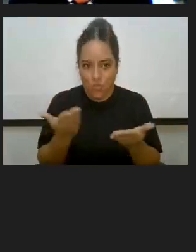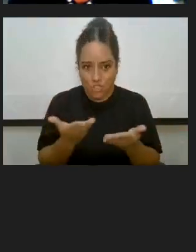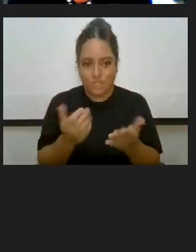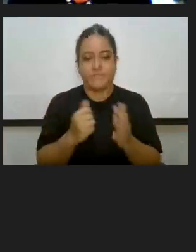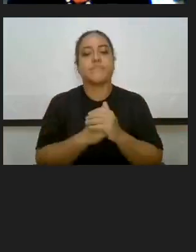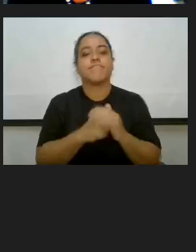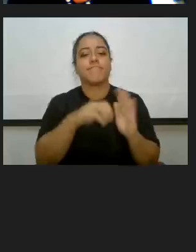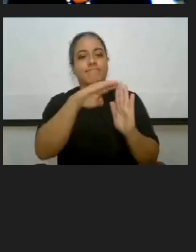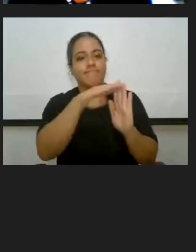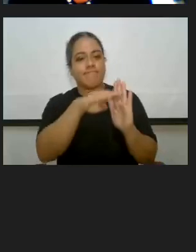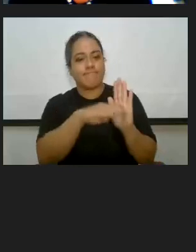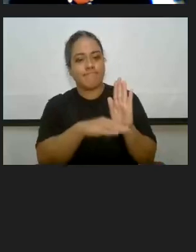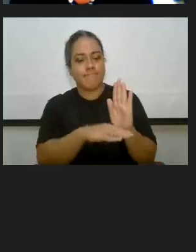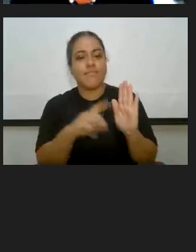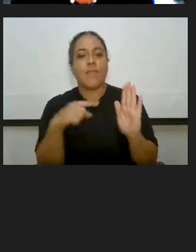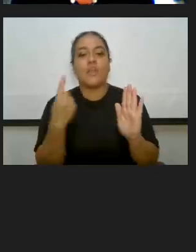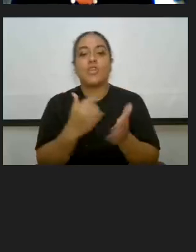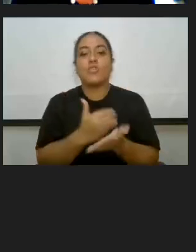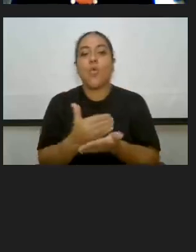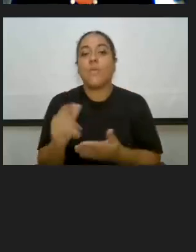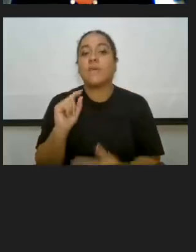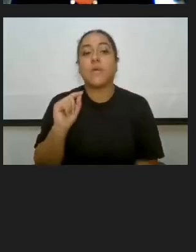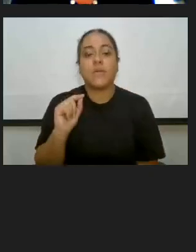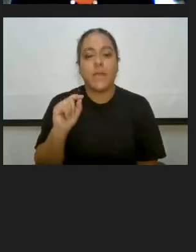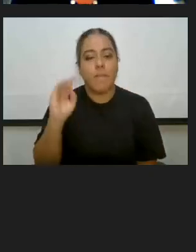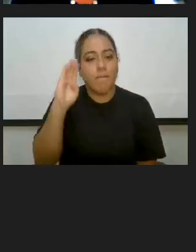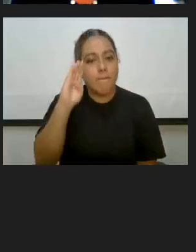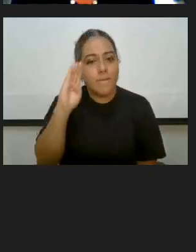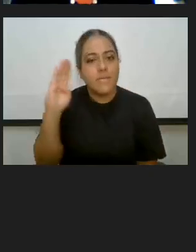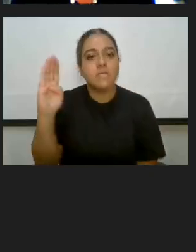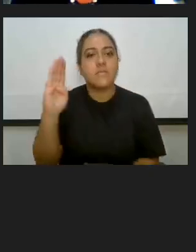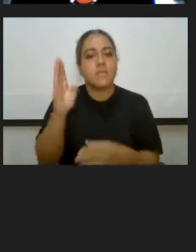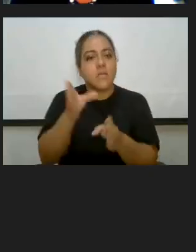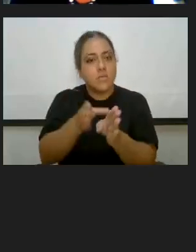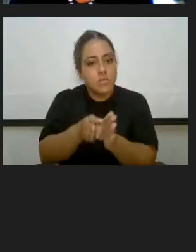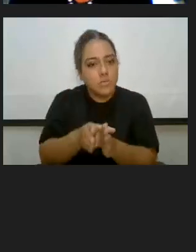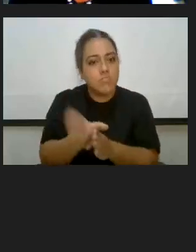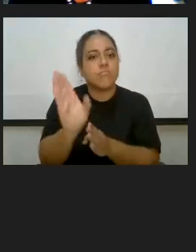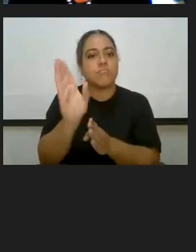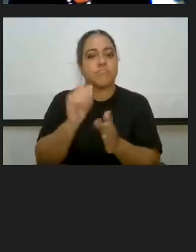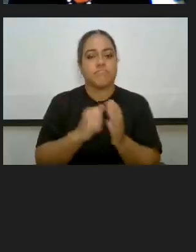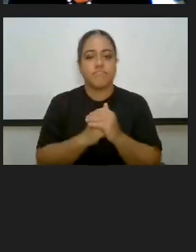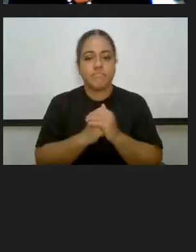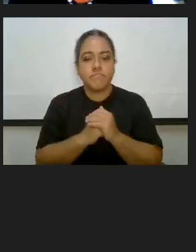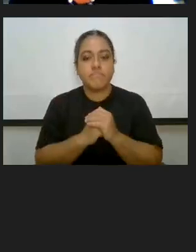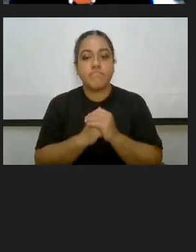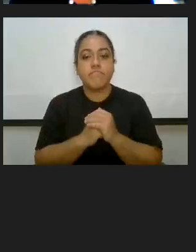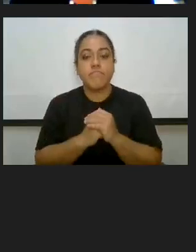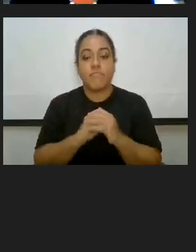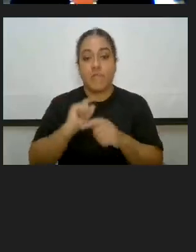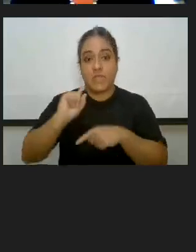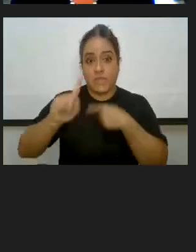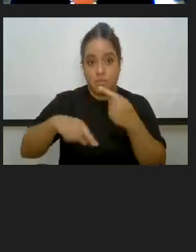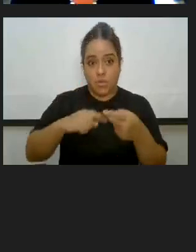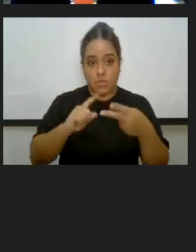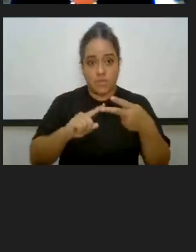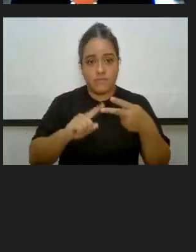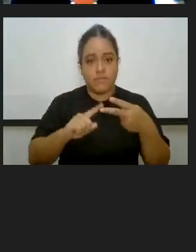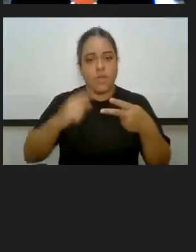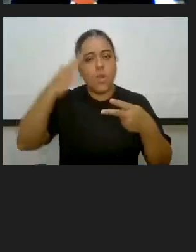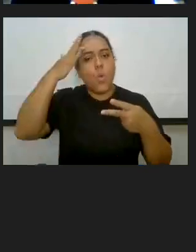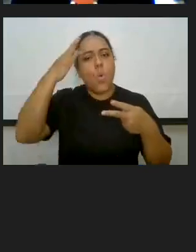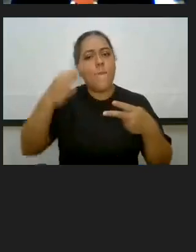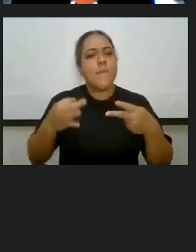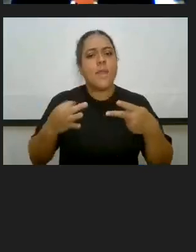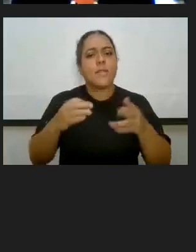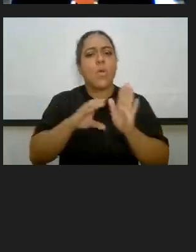a gente começar por princípios norteadores, a gente depois compreender de que conceito